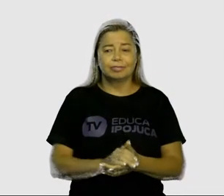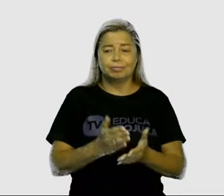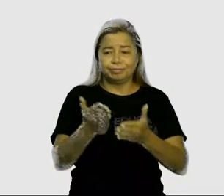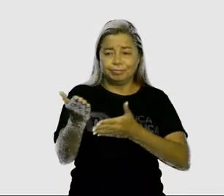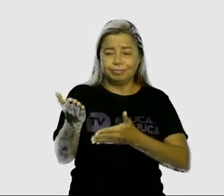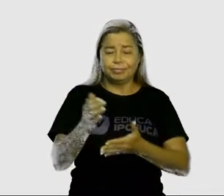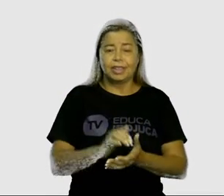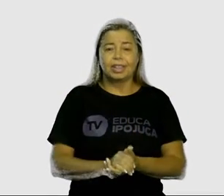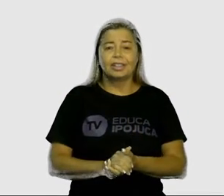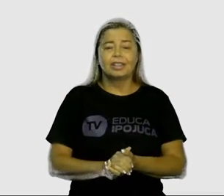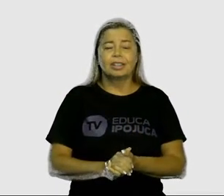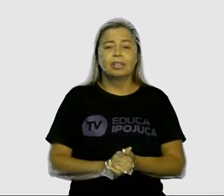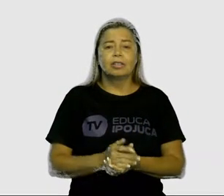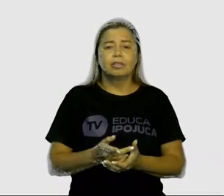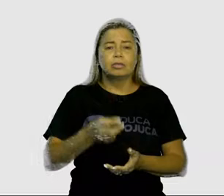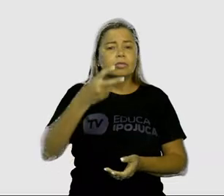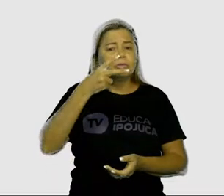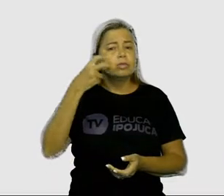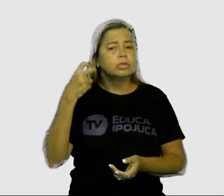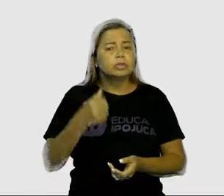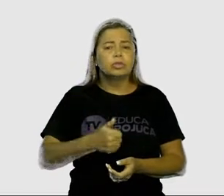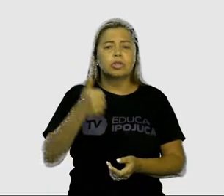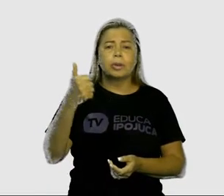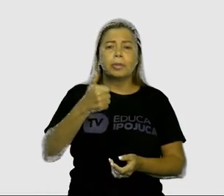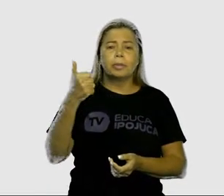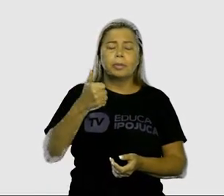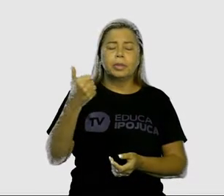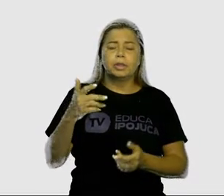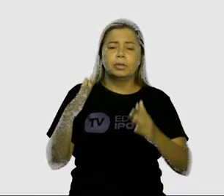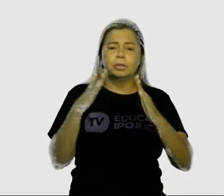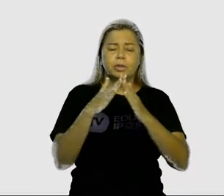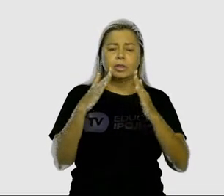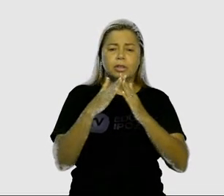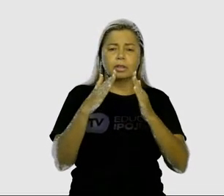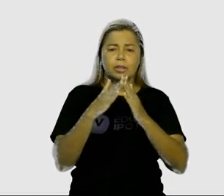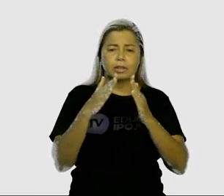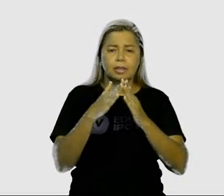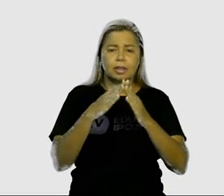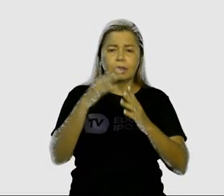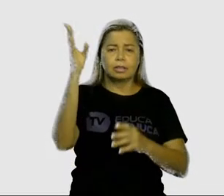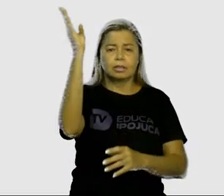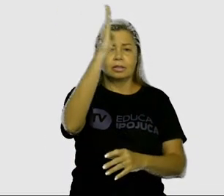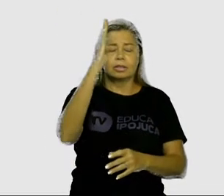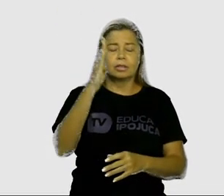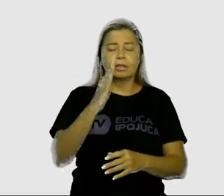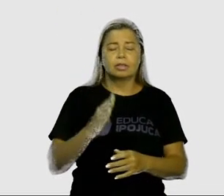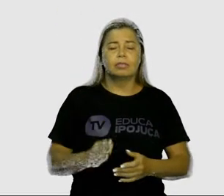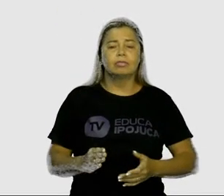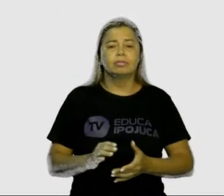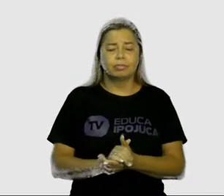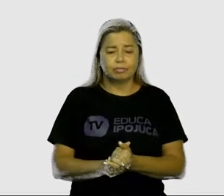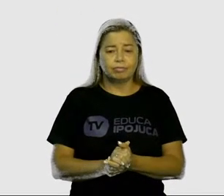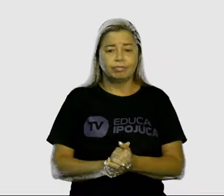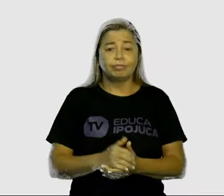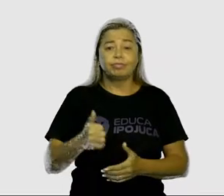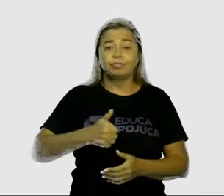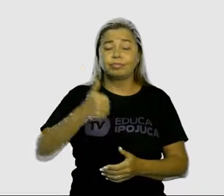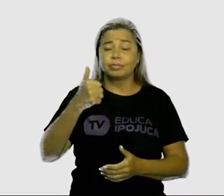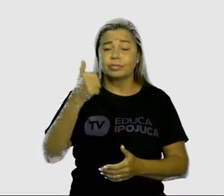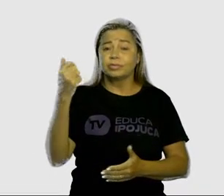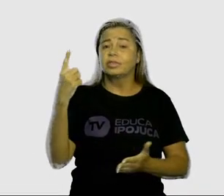os primeiros habitantes do Brasil. Então, foram os primeiros a deixar os seus